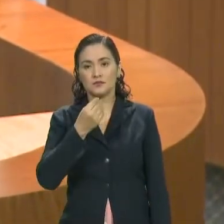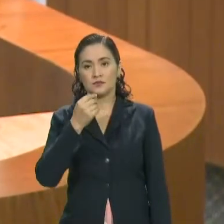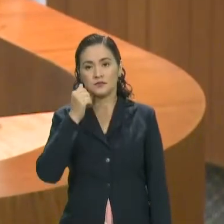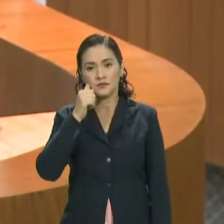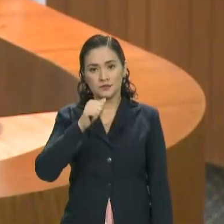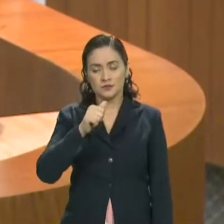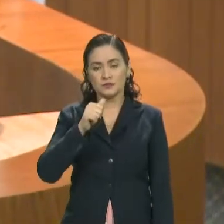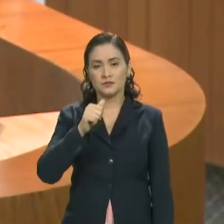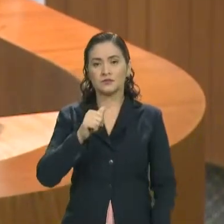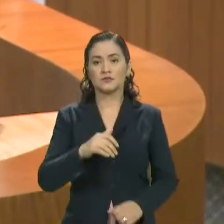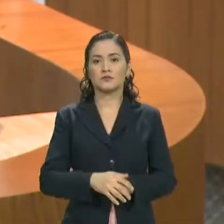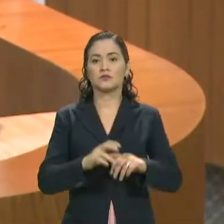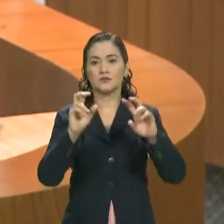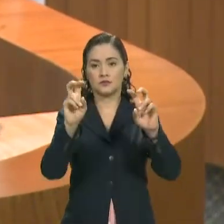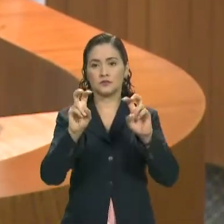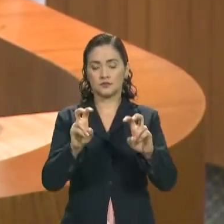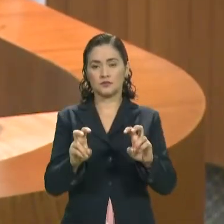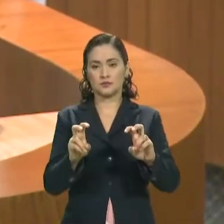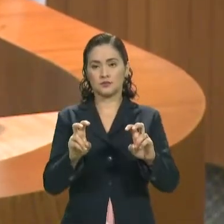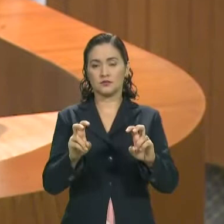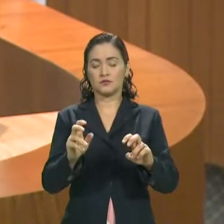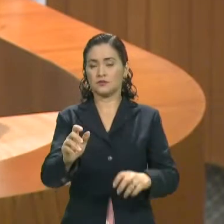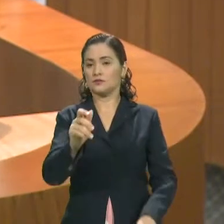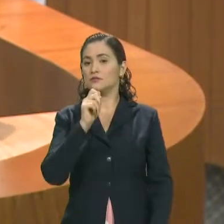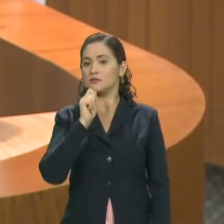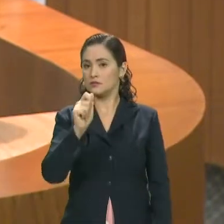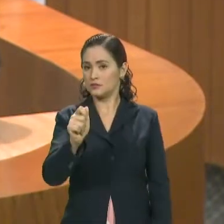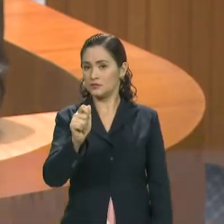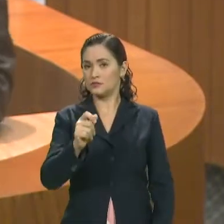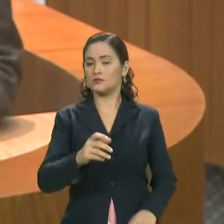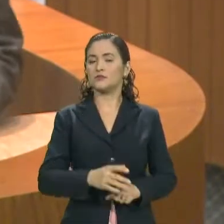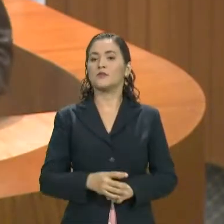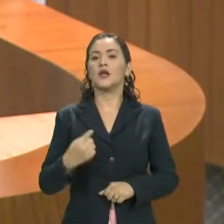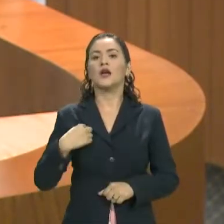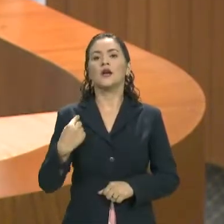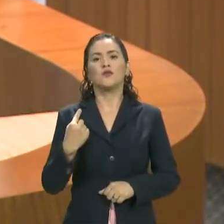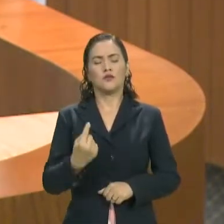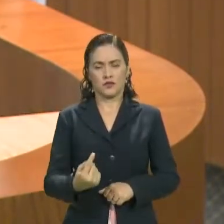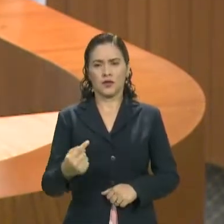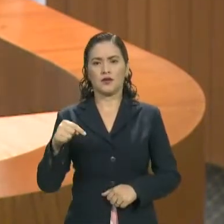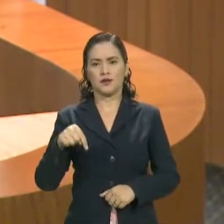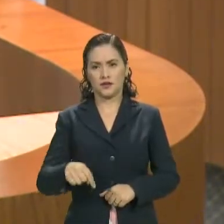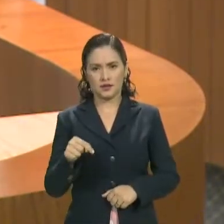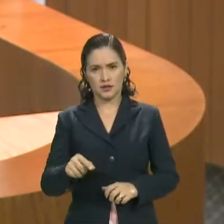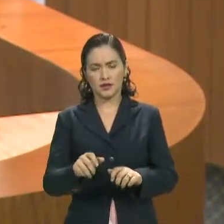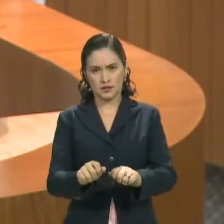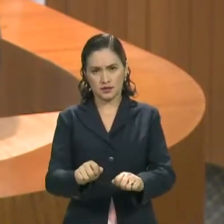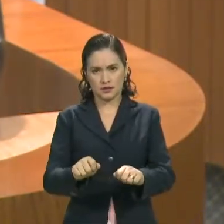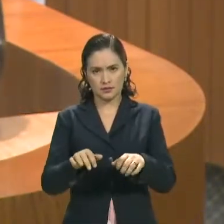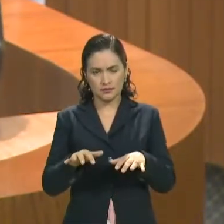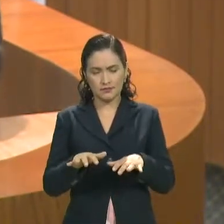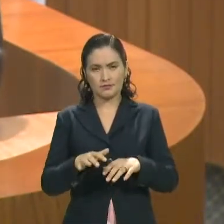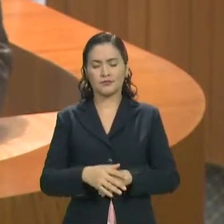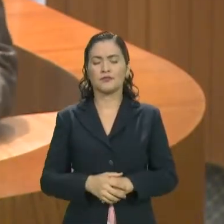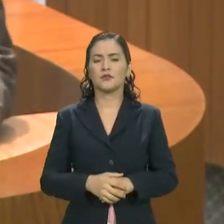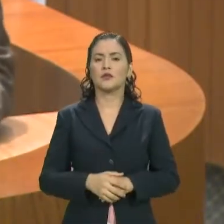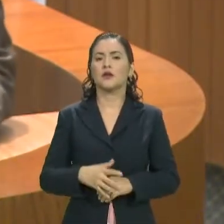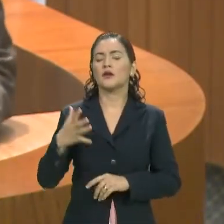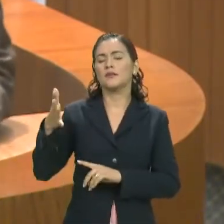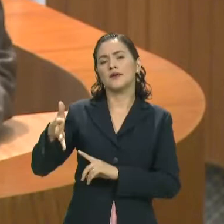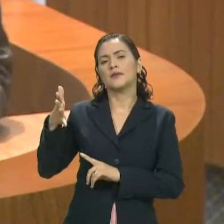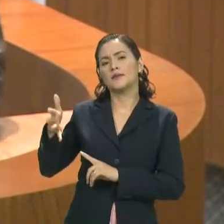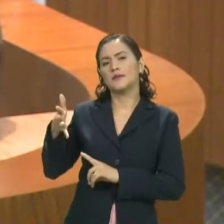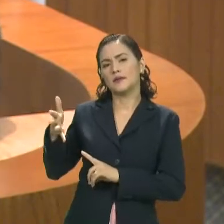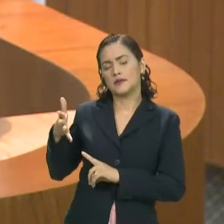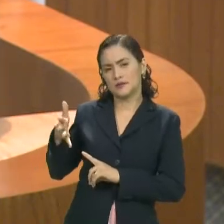o que me traz a esta tribuna no momento ainda não é para fazer um debate sobre